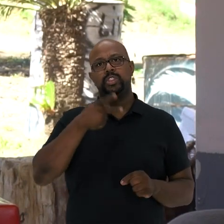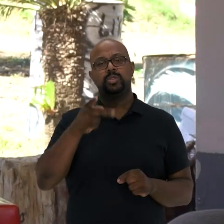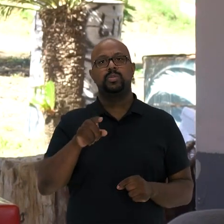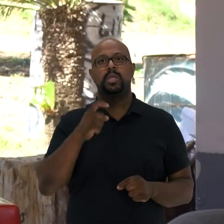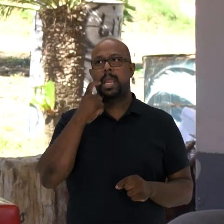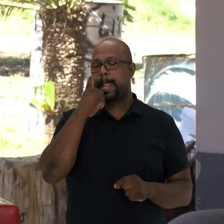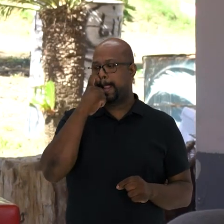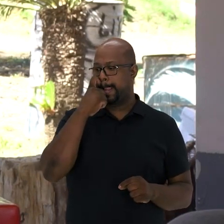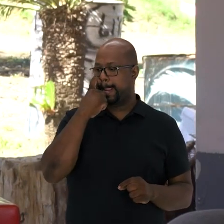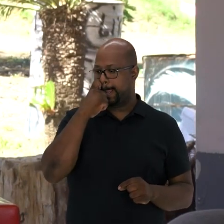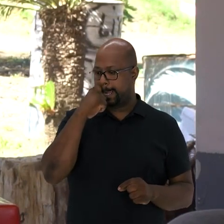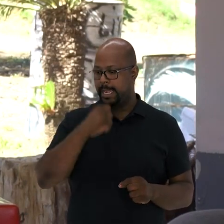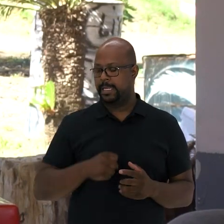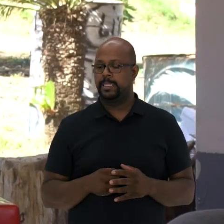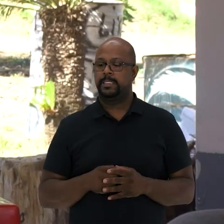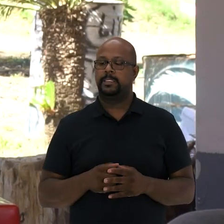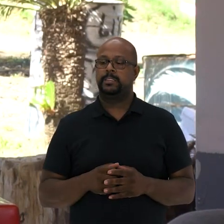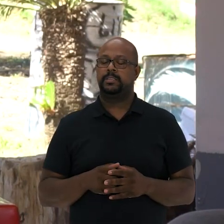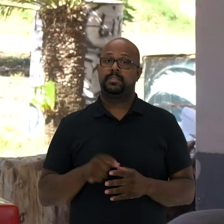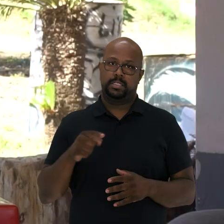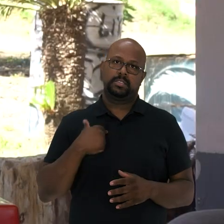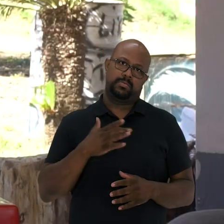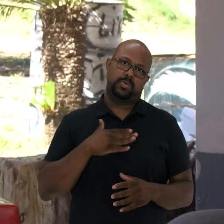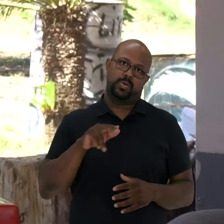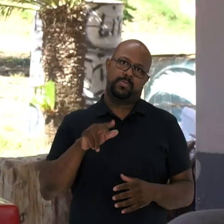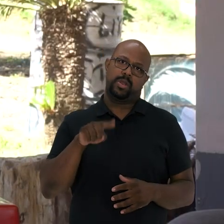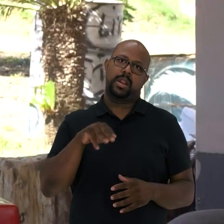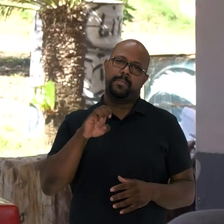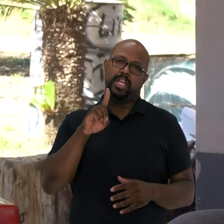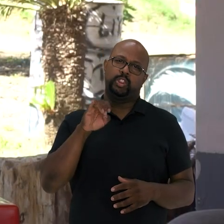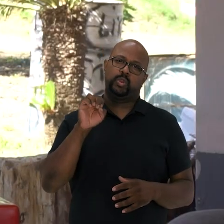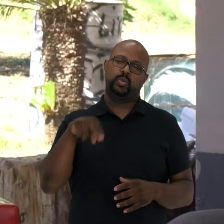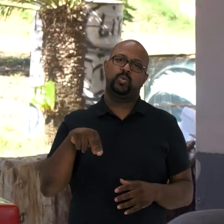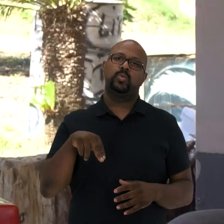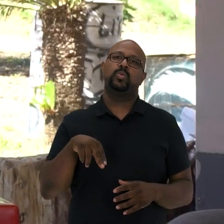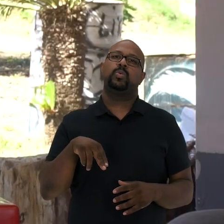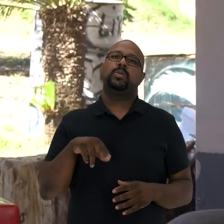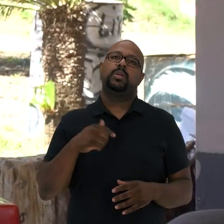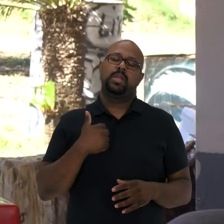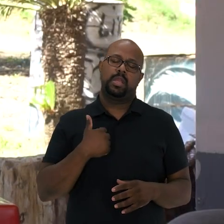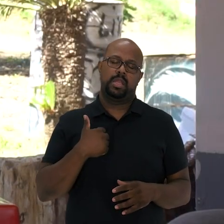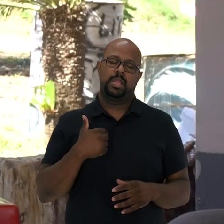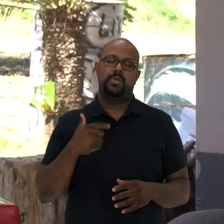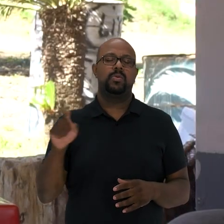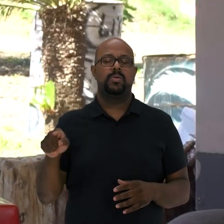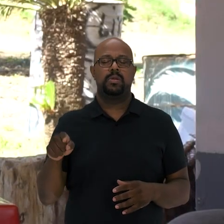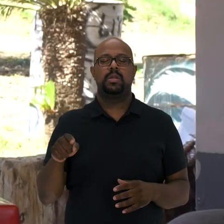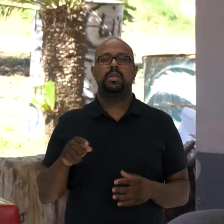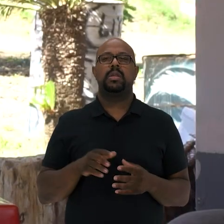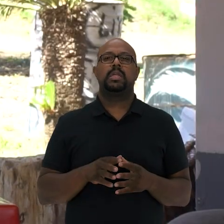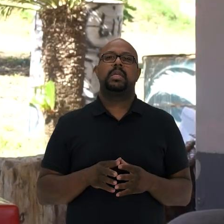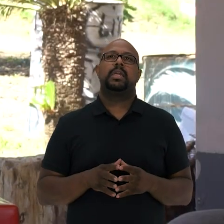foi dito, né? E esse meu irmão, que era médium, ele, o Amadeu, que era o nome, Amadeu